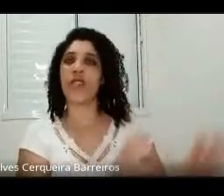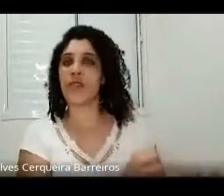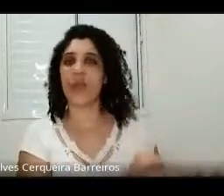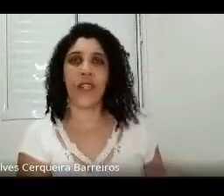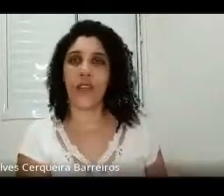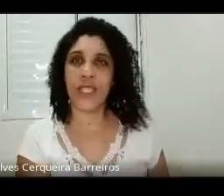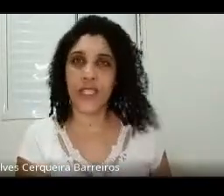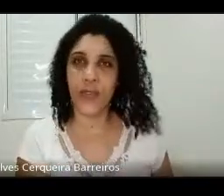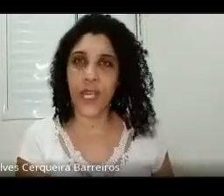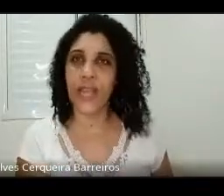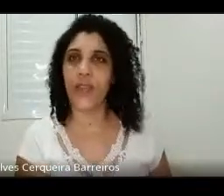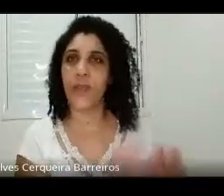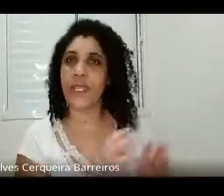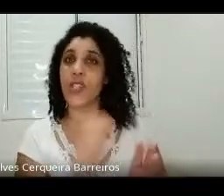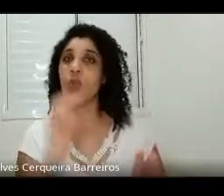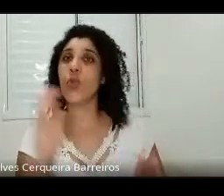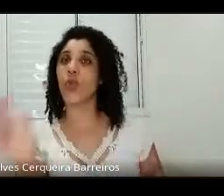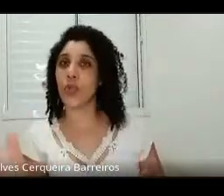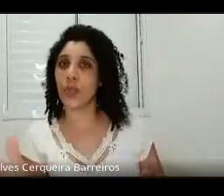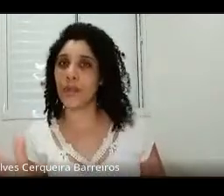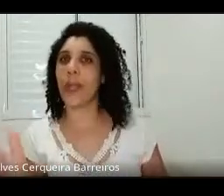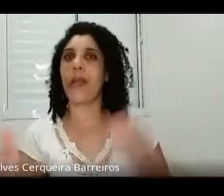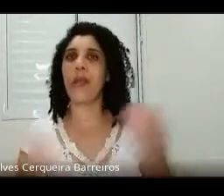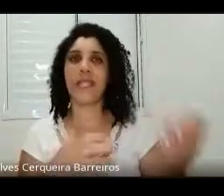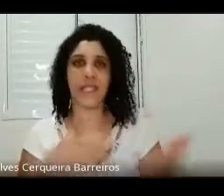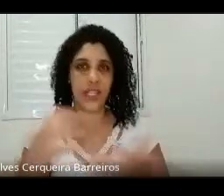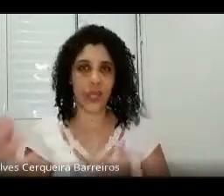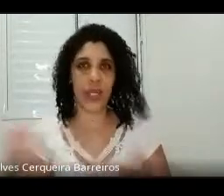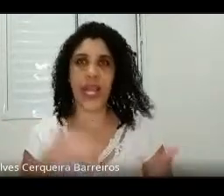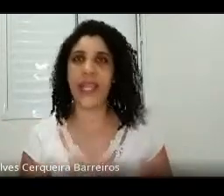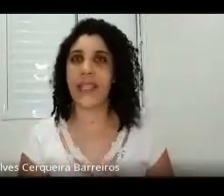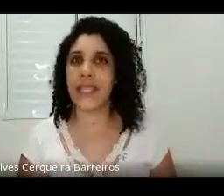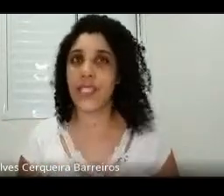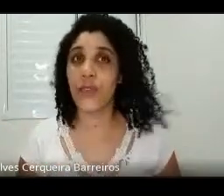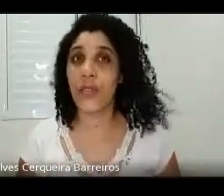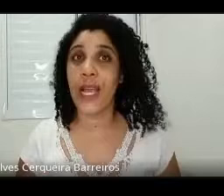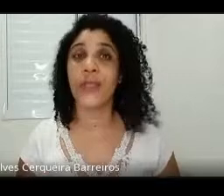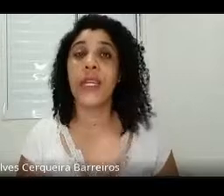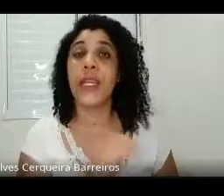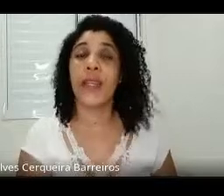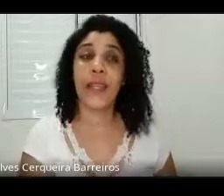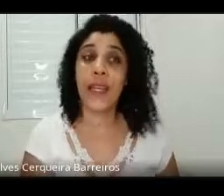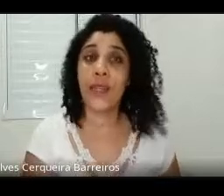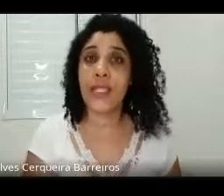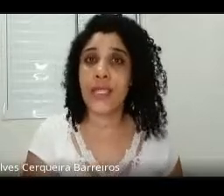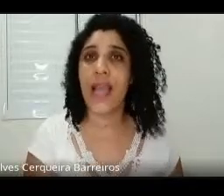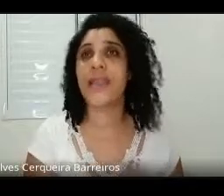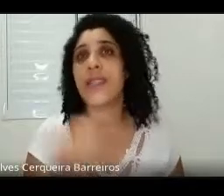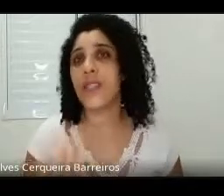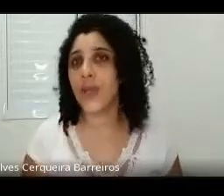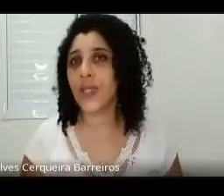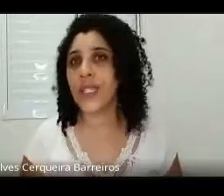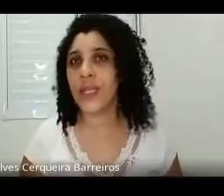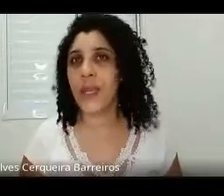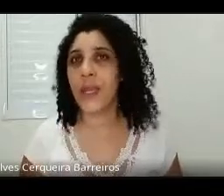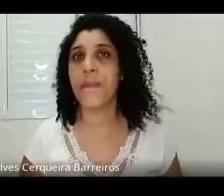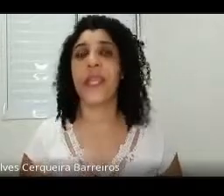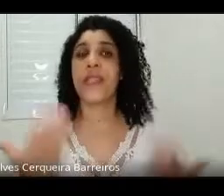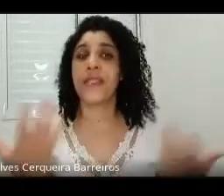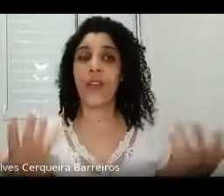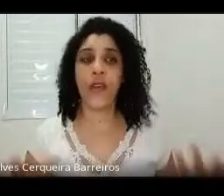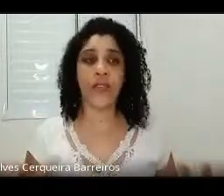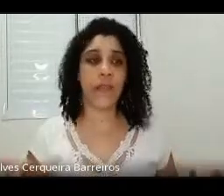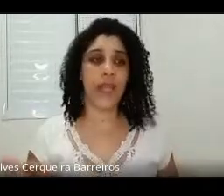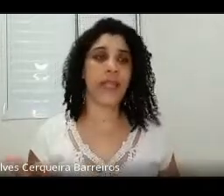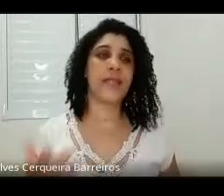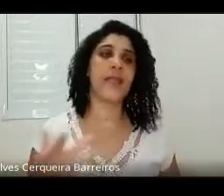fonema sozinho, ele não vai ter significado. Ele vai precisar de um outro para começar a se articular e ter significado. E na língua de sinais, isso acontece também.